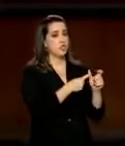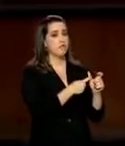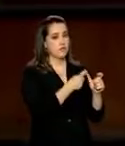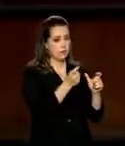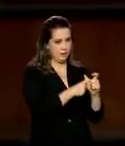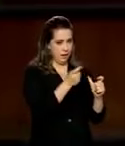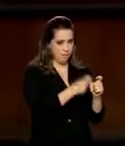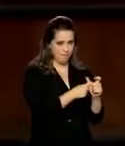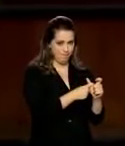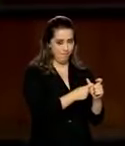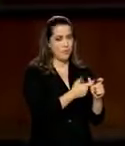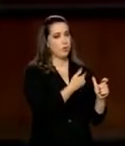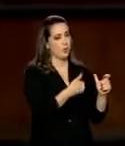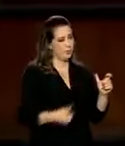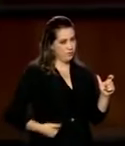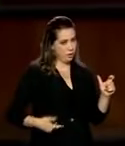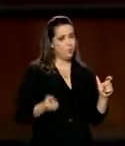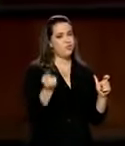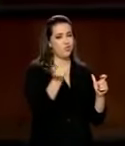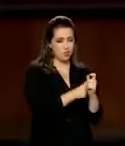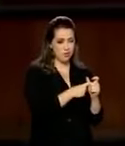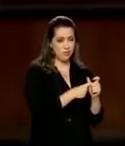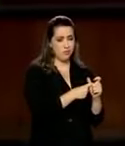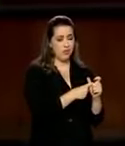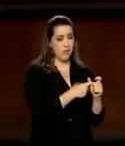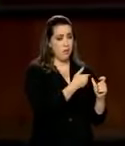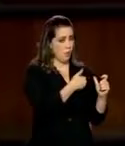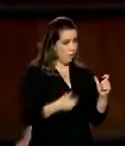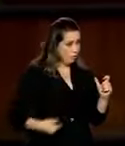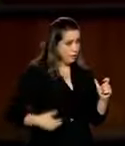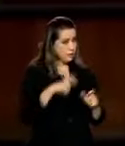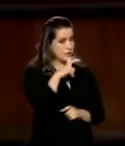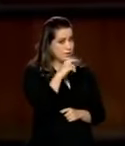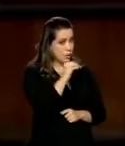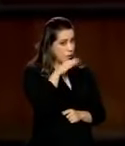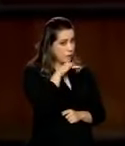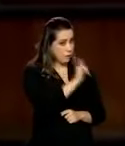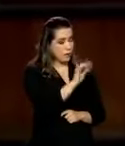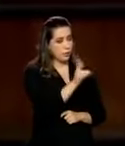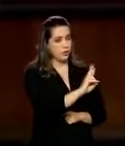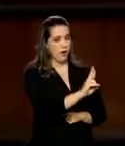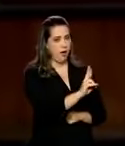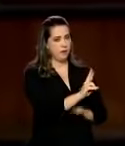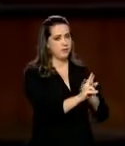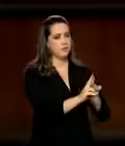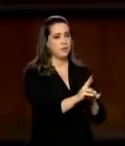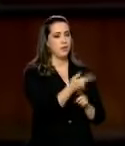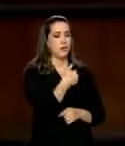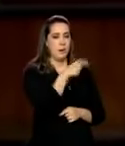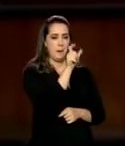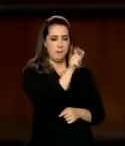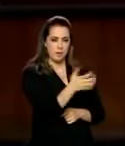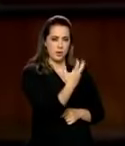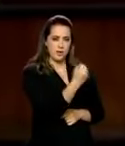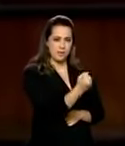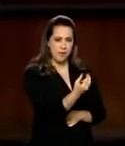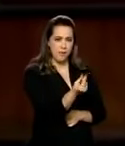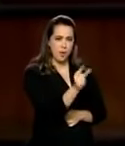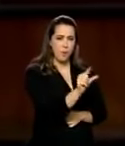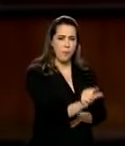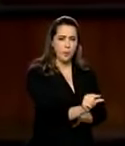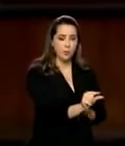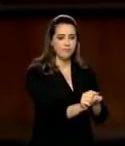mensal por parte do governo de quase 50 bilhões de reais. Então, o auxílio emergencial pode ser pouco para quem recebe, mas é